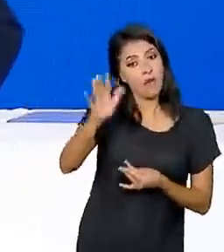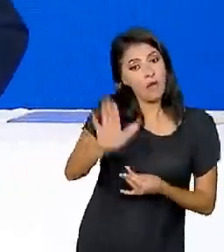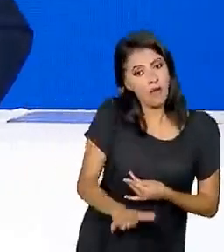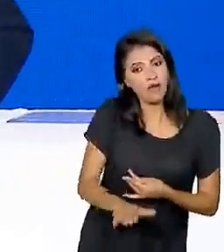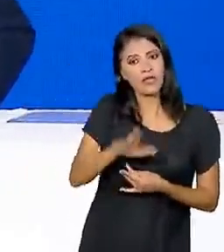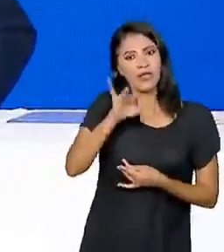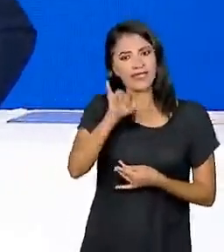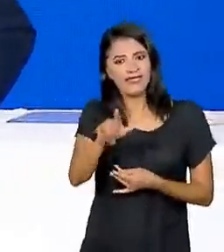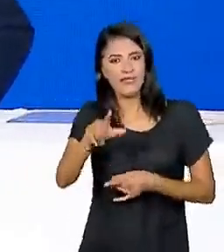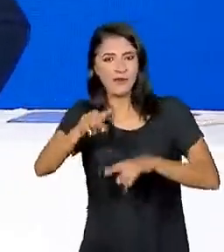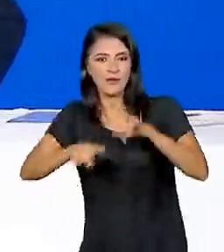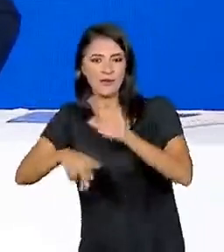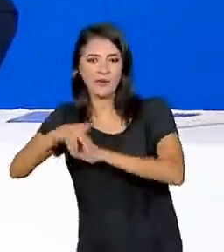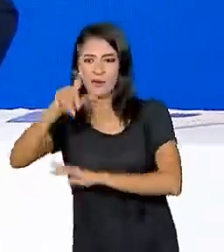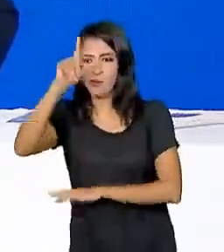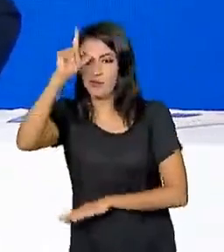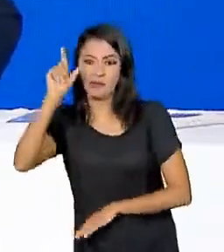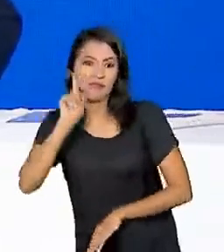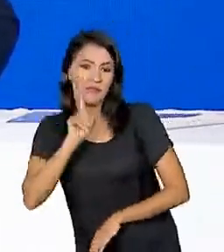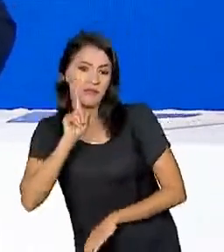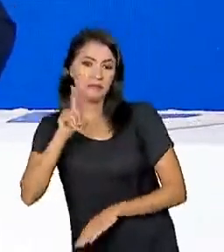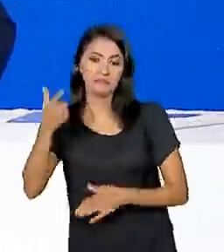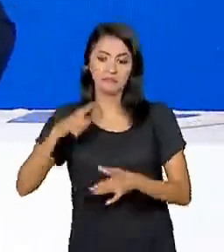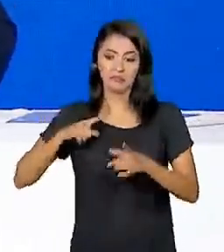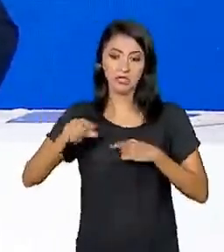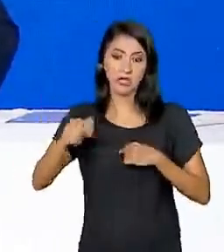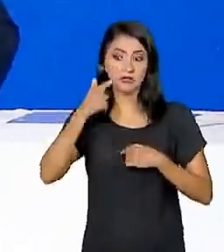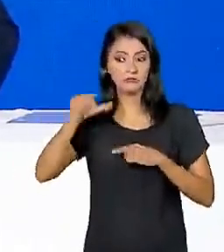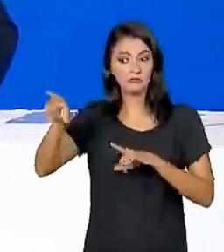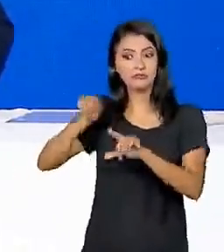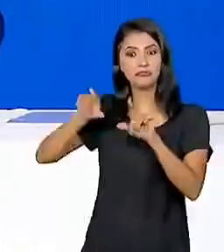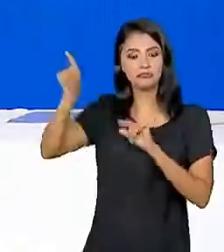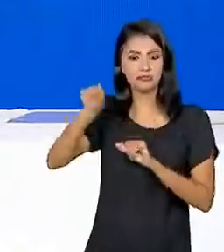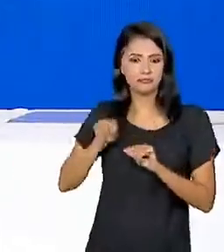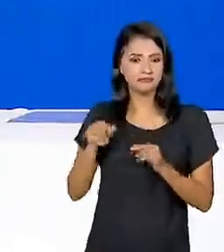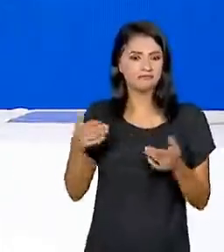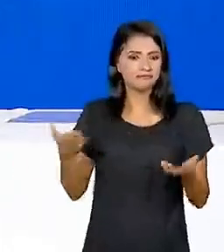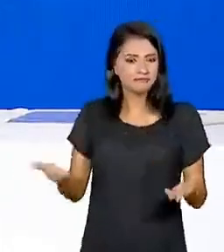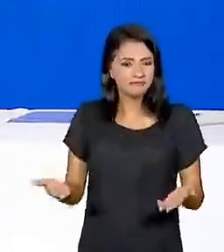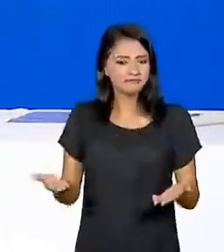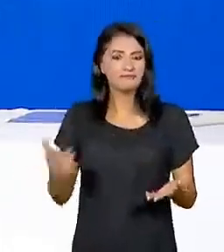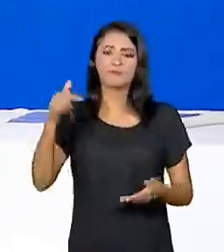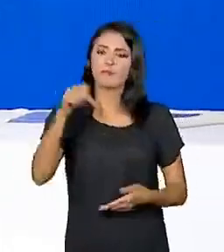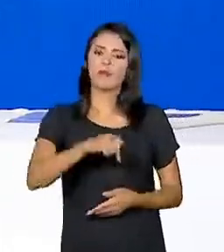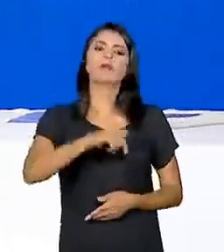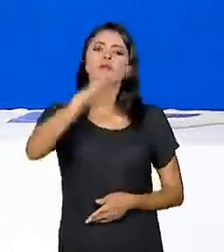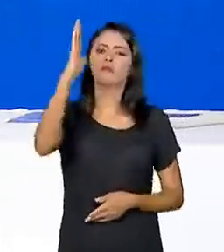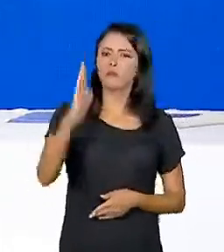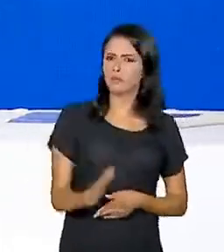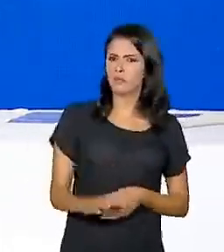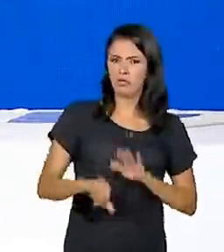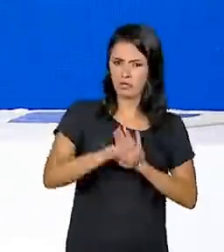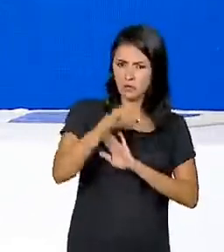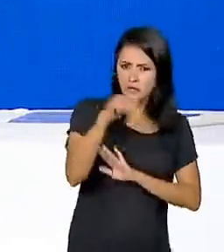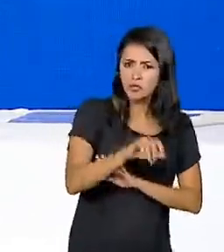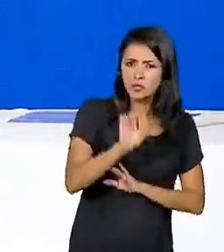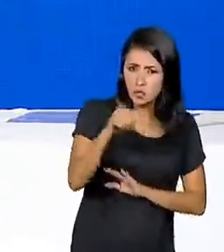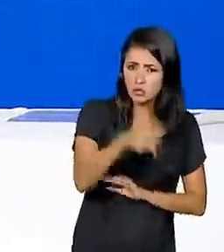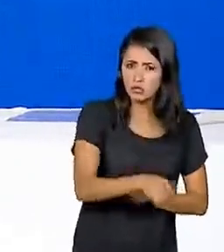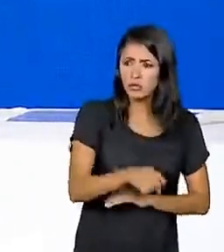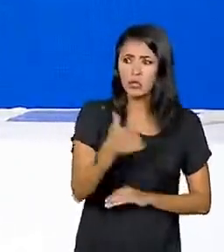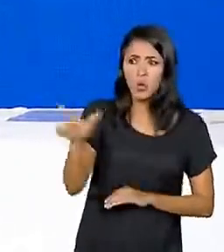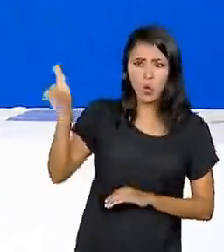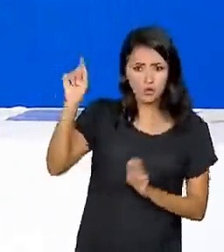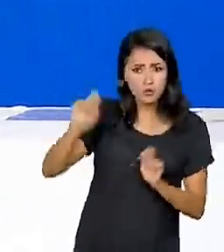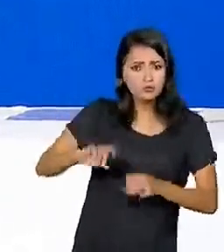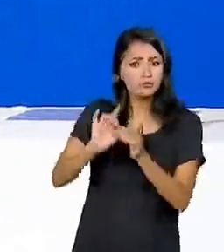seja o produto alemão, seja o produto americano, seja o produto chinês. Só no Brasil isso virou crime.